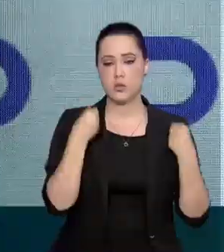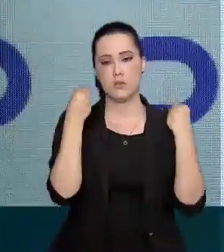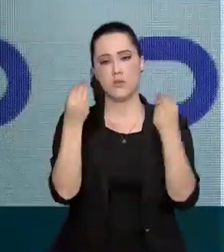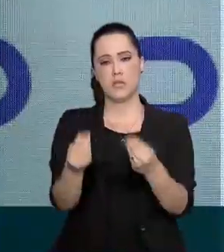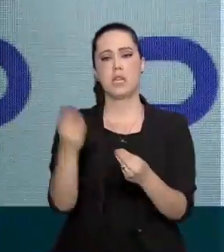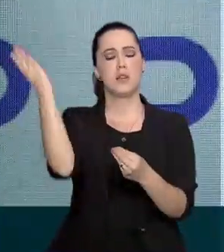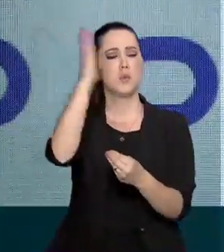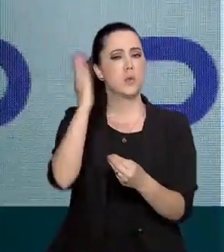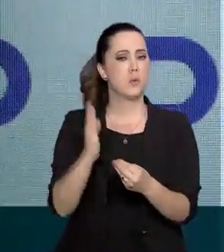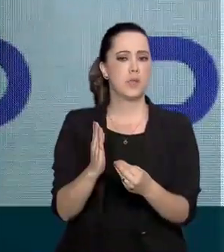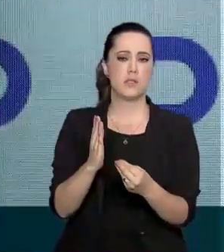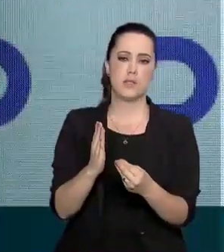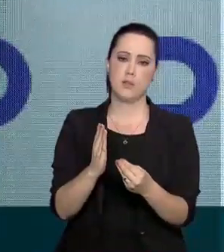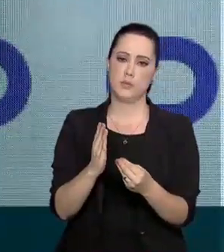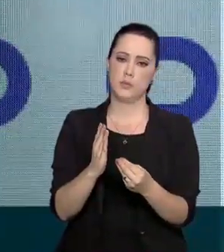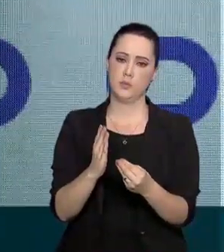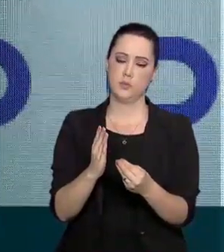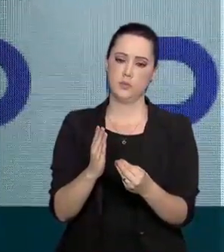um Brasil,